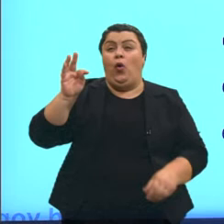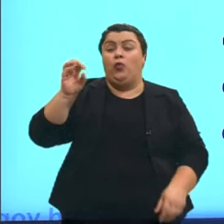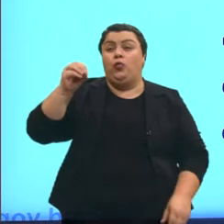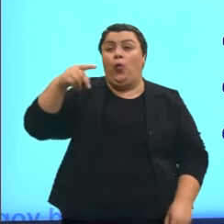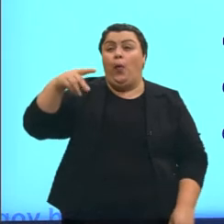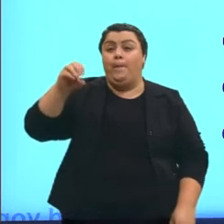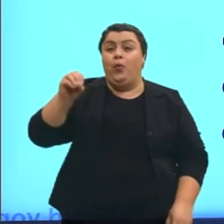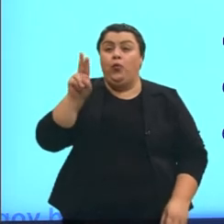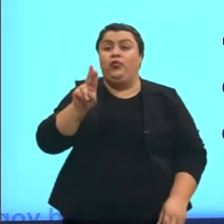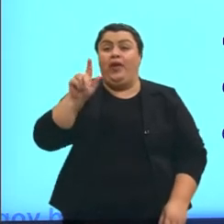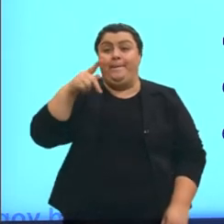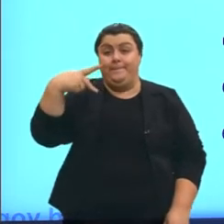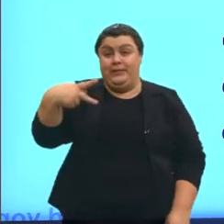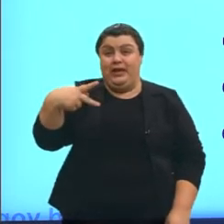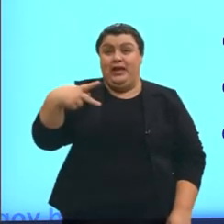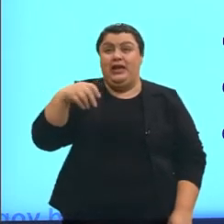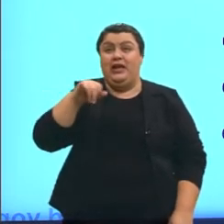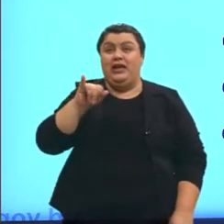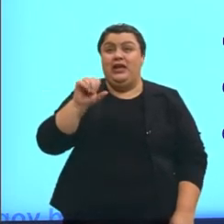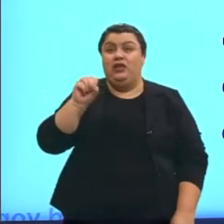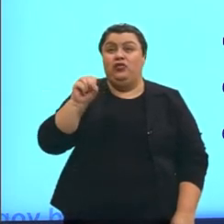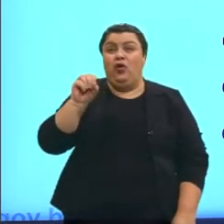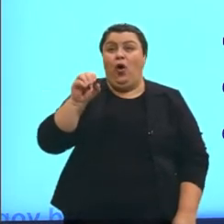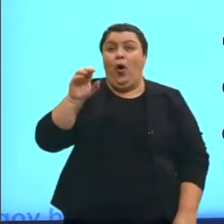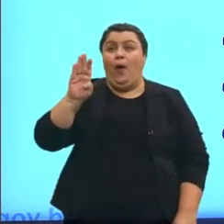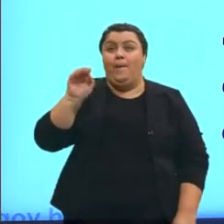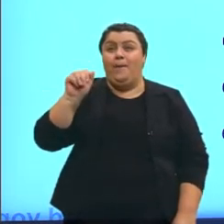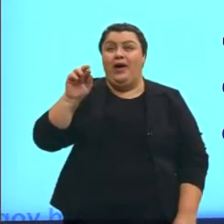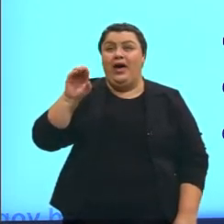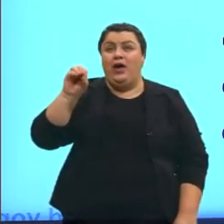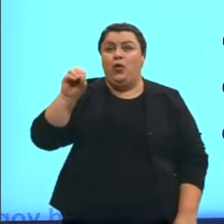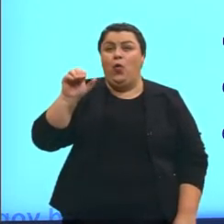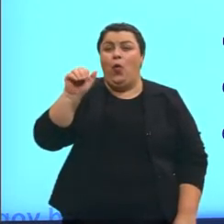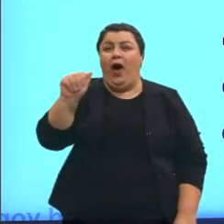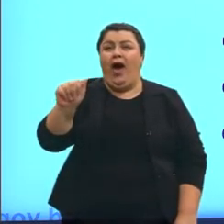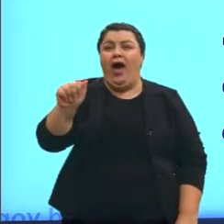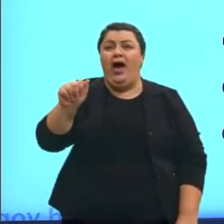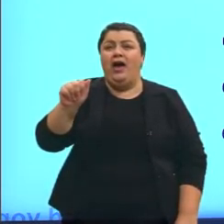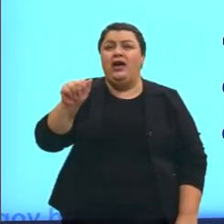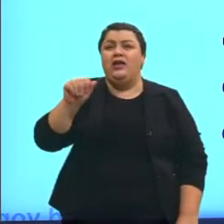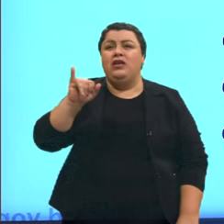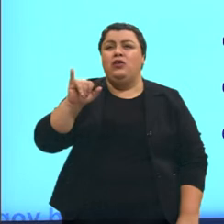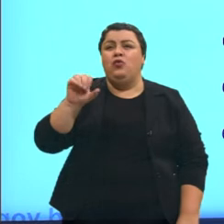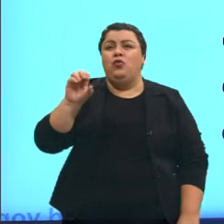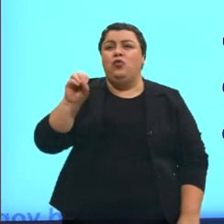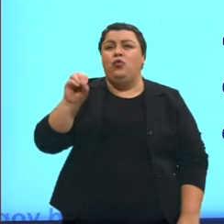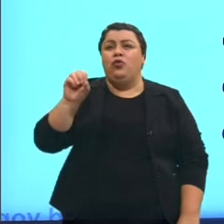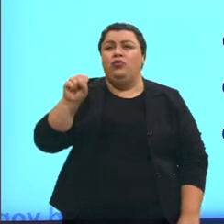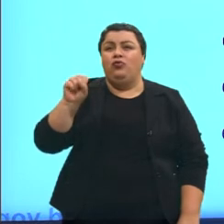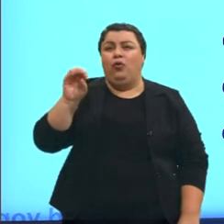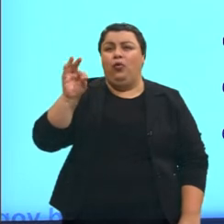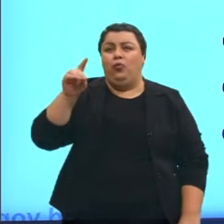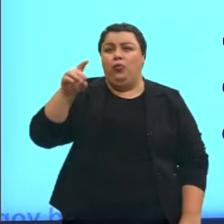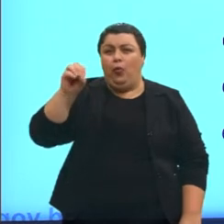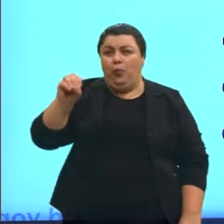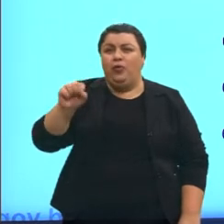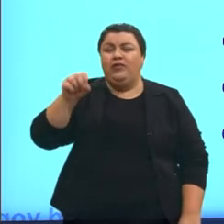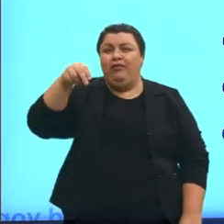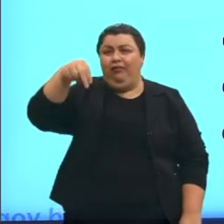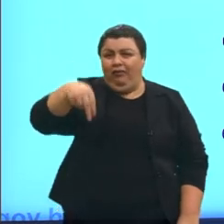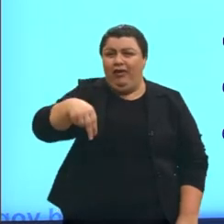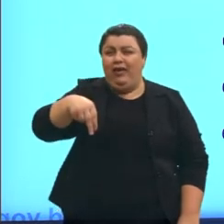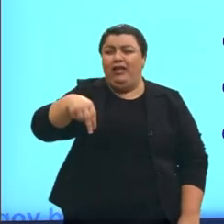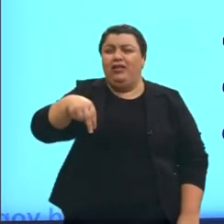peito é próton e isótono é com ele então é neutro e o isóbaro é com a então é número de massa tem que